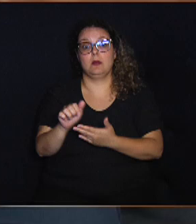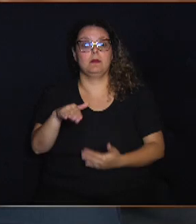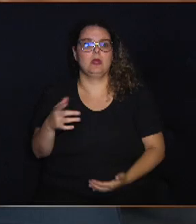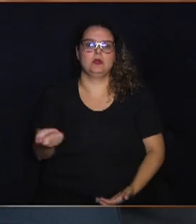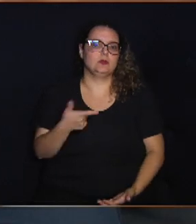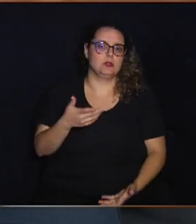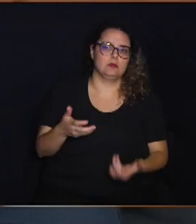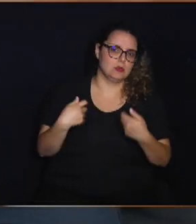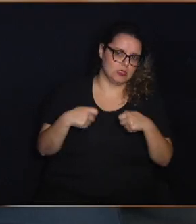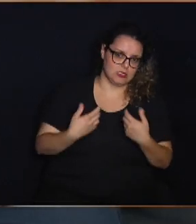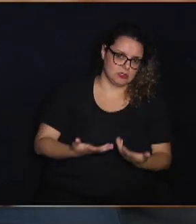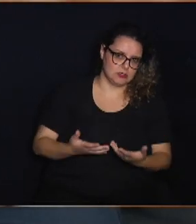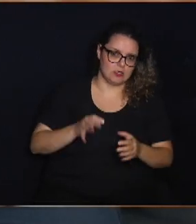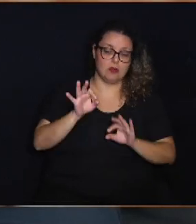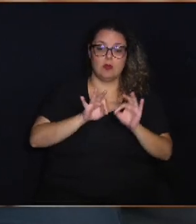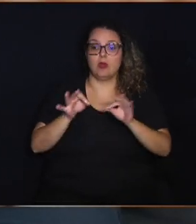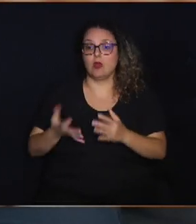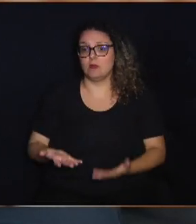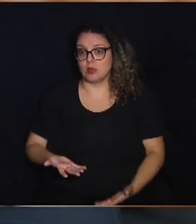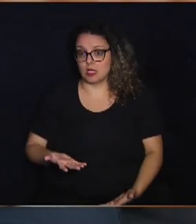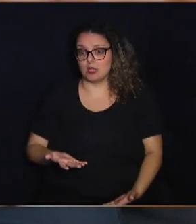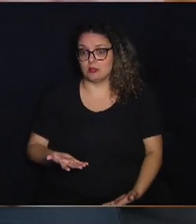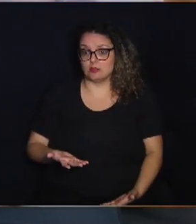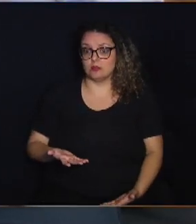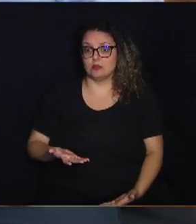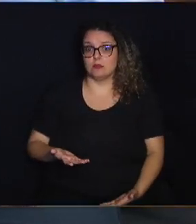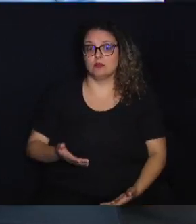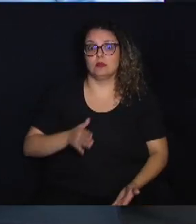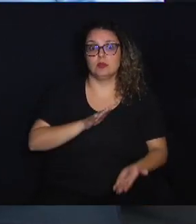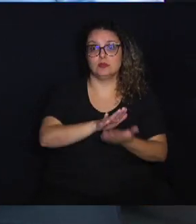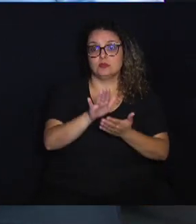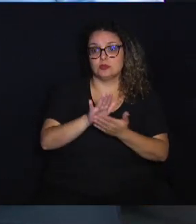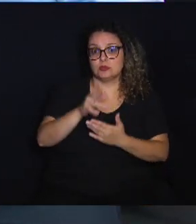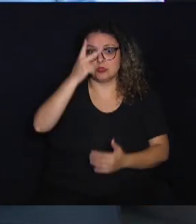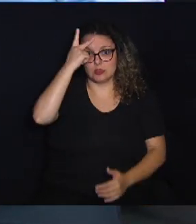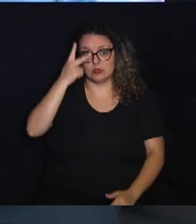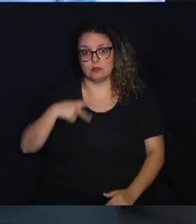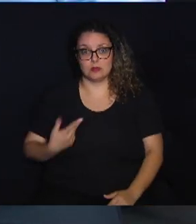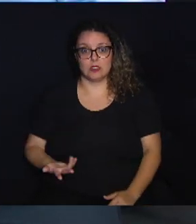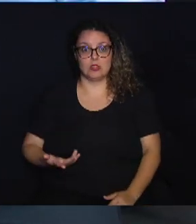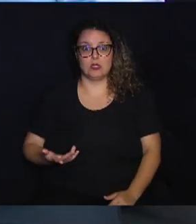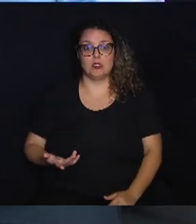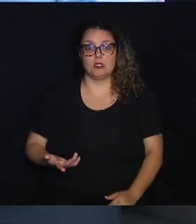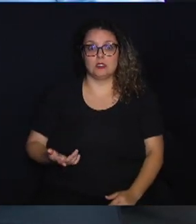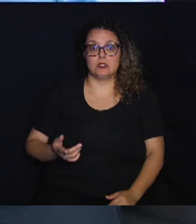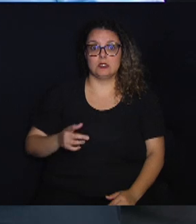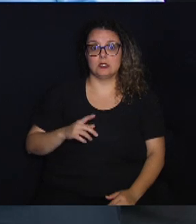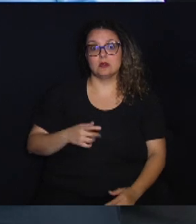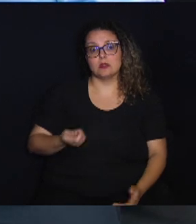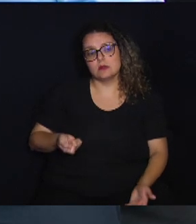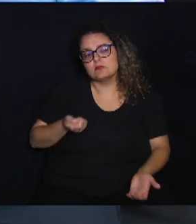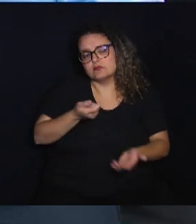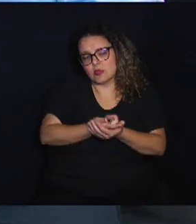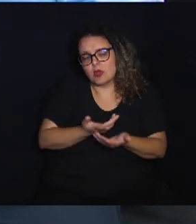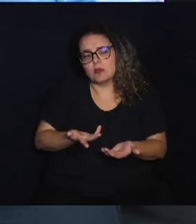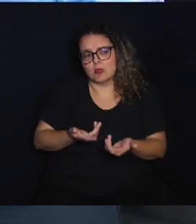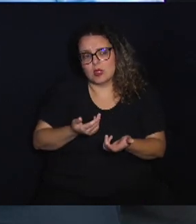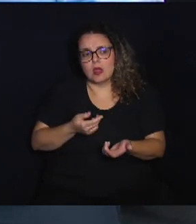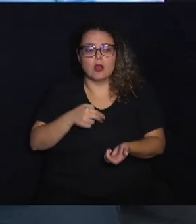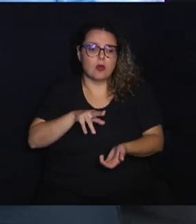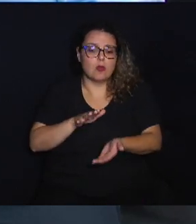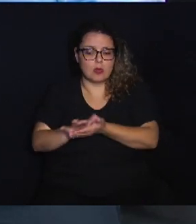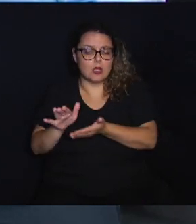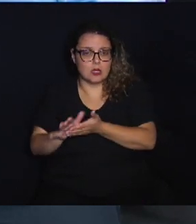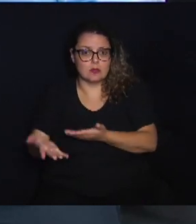um planejamento dos seus gastos, não adquirir, e realmente sempre que ela for fazer um gasto,